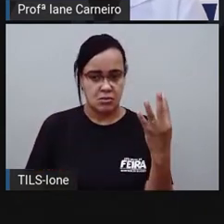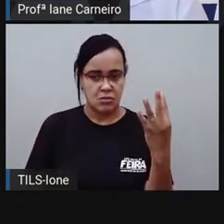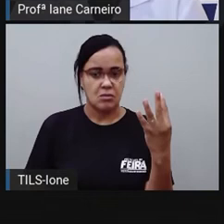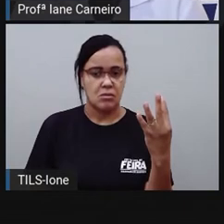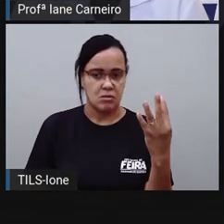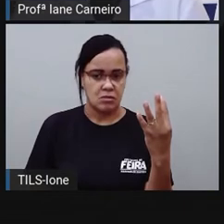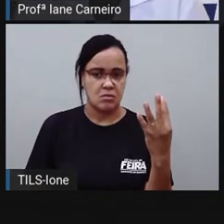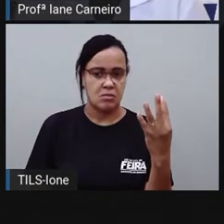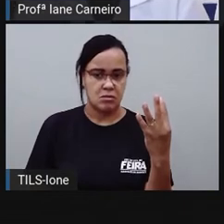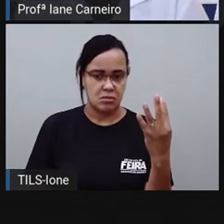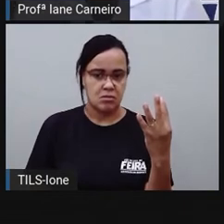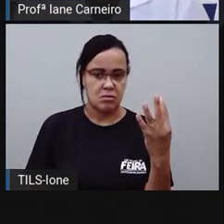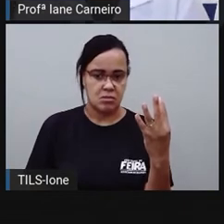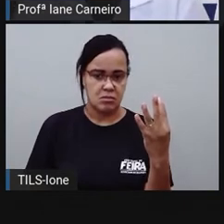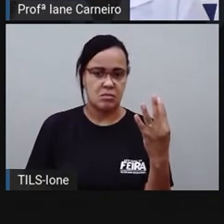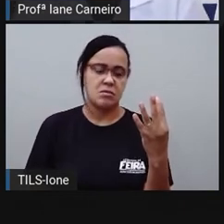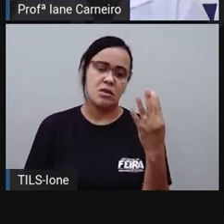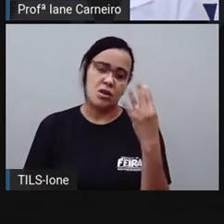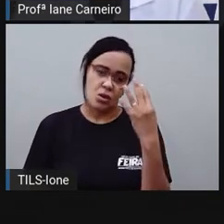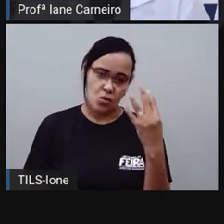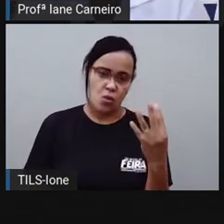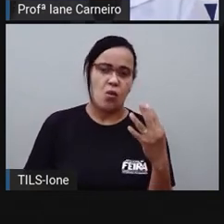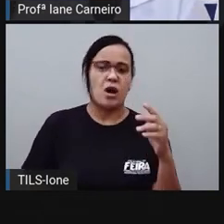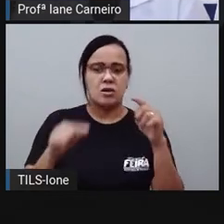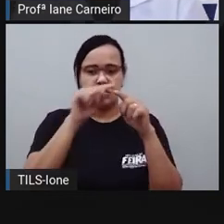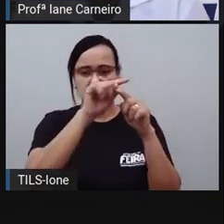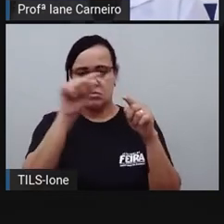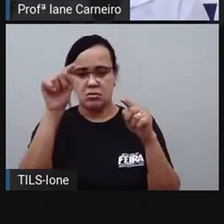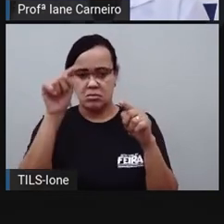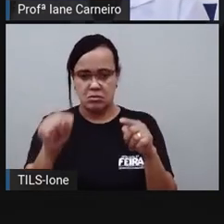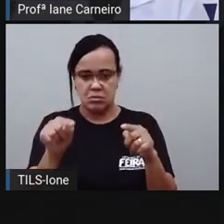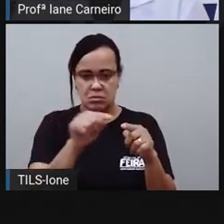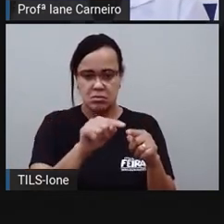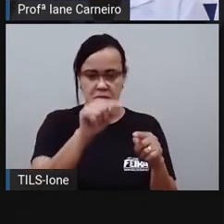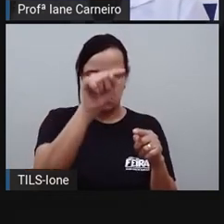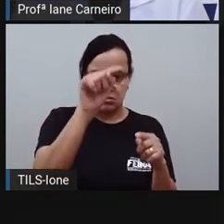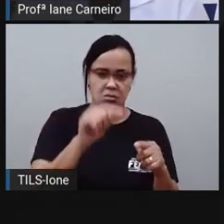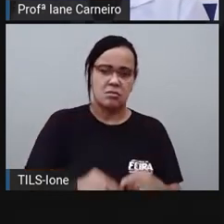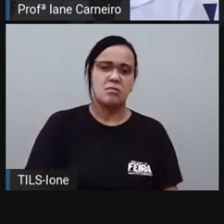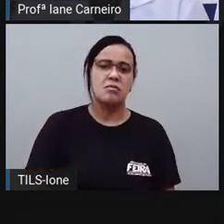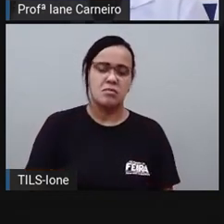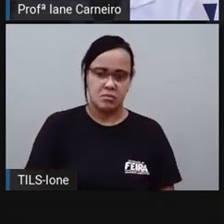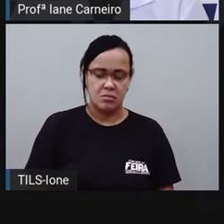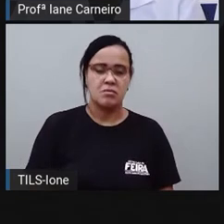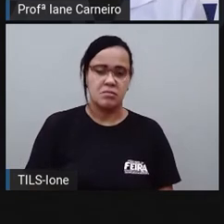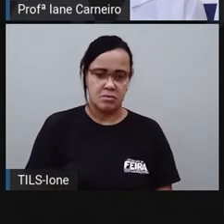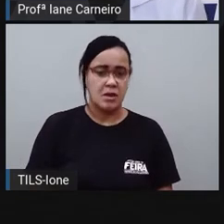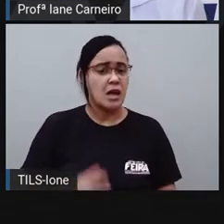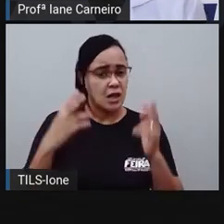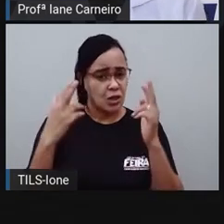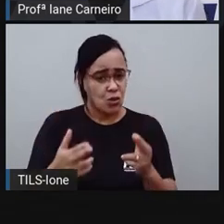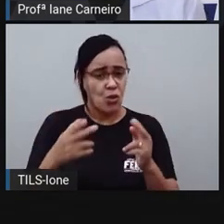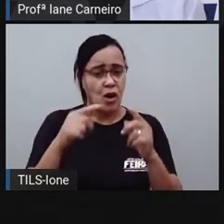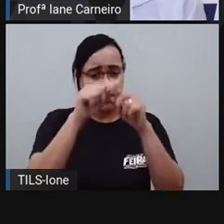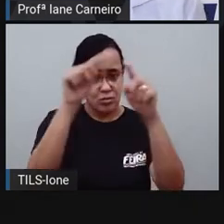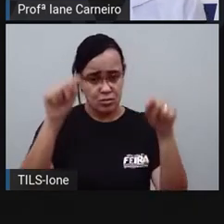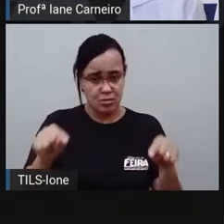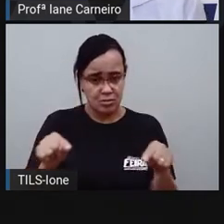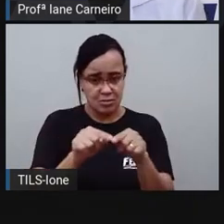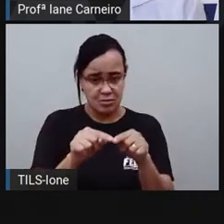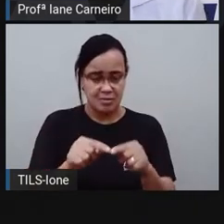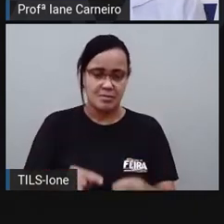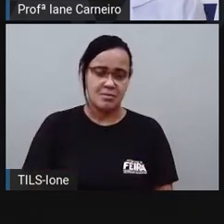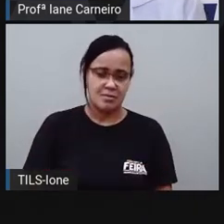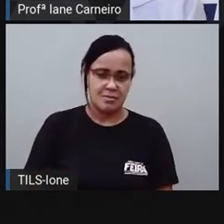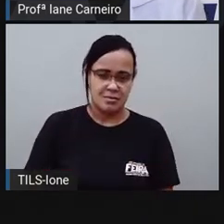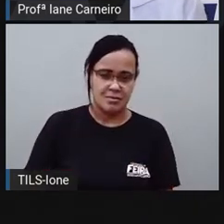quatro. Também tem quatro lados igual ao quadrado, ó. Igual ao quadrado. Deixa eu copiar aqui, que a Pro tirou,